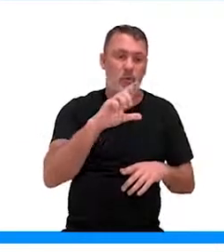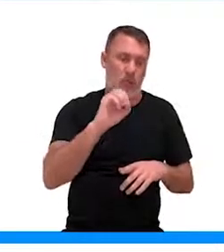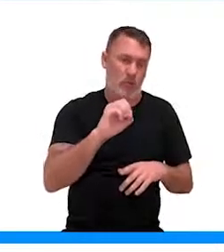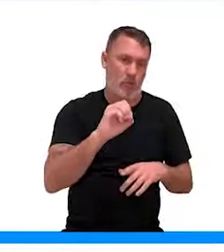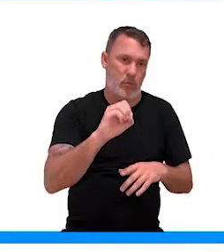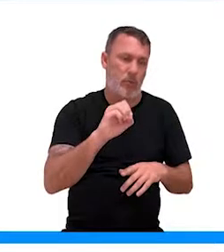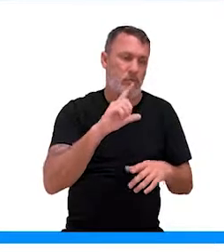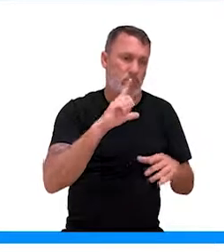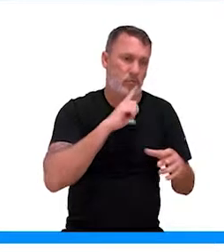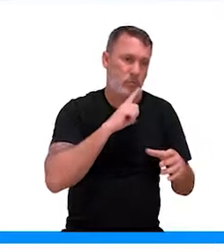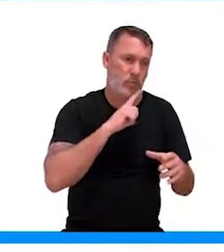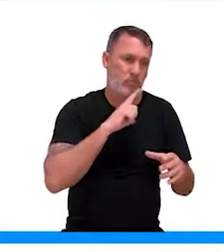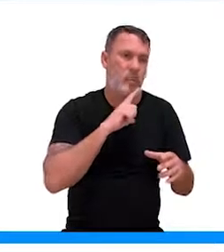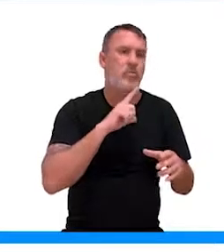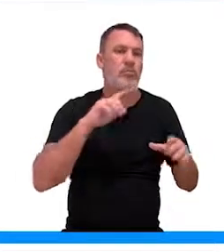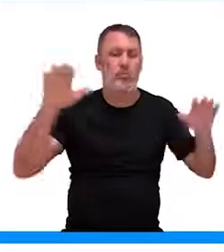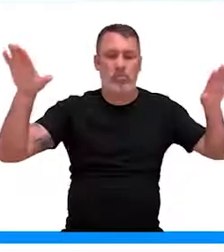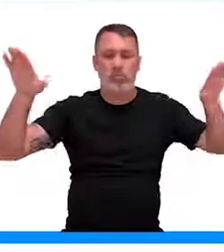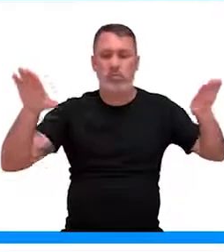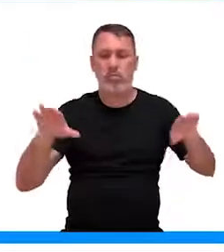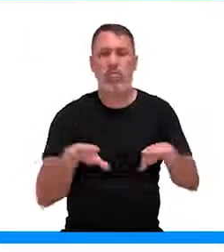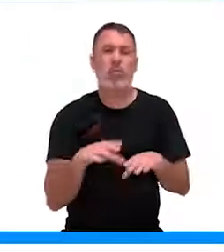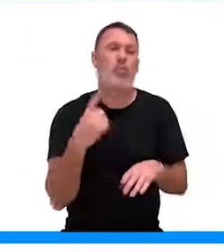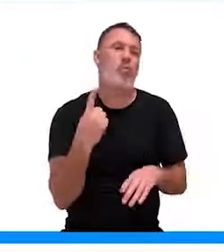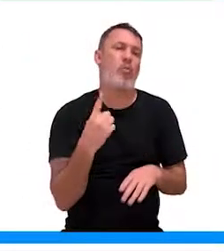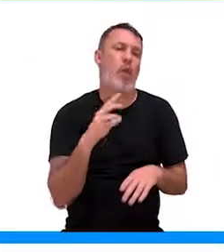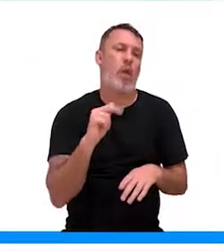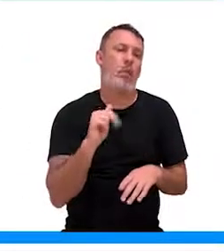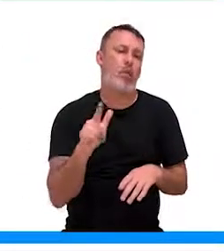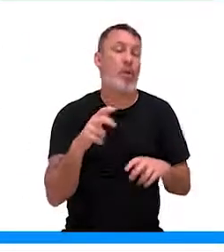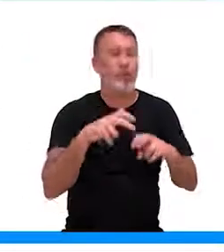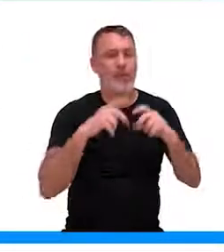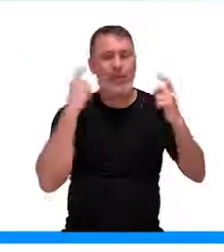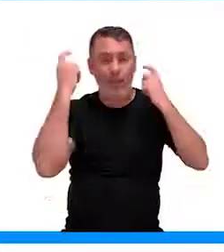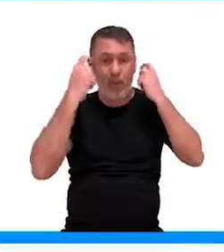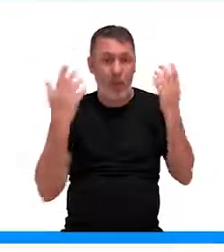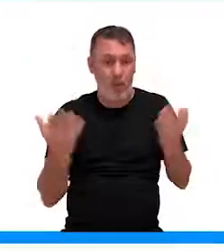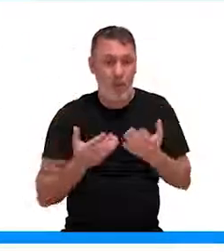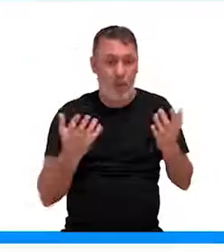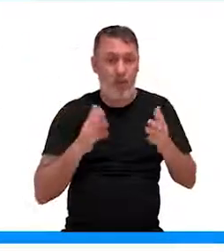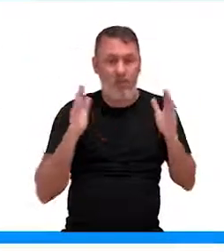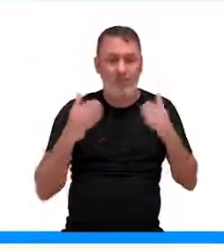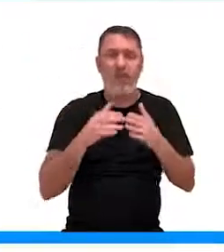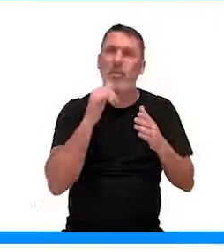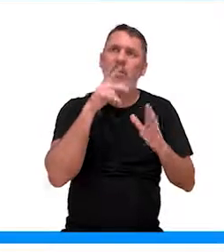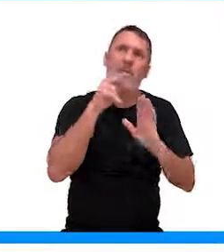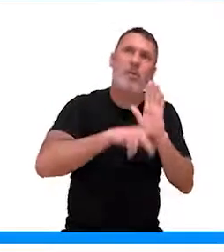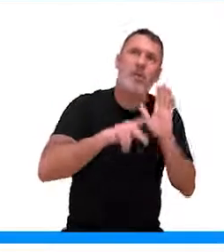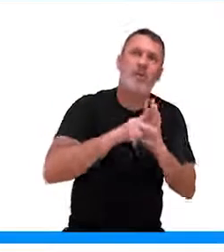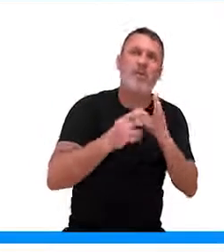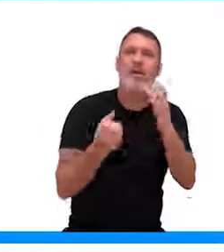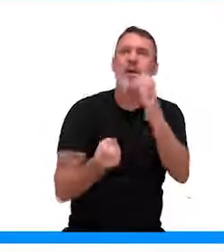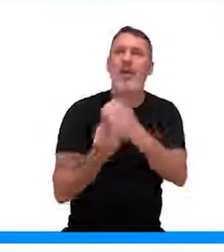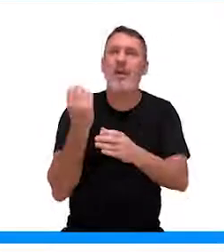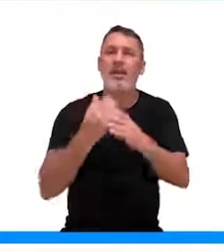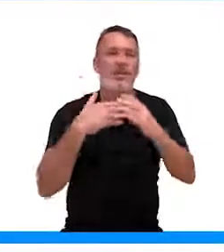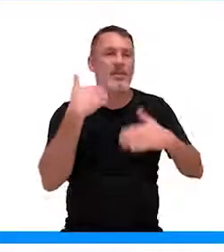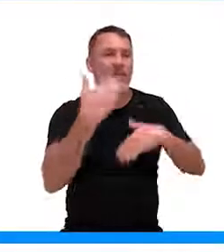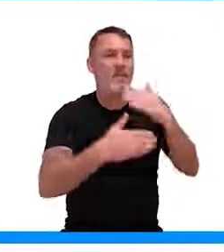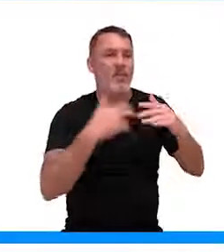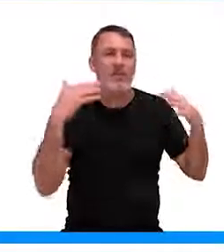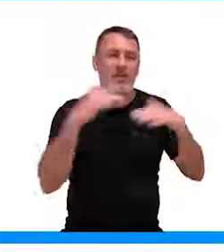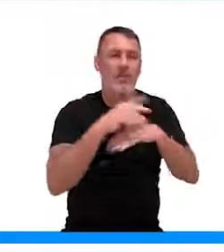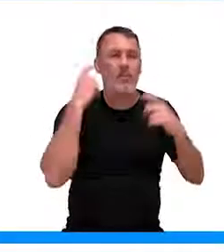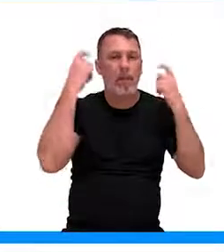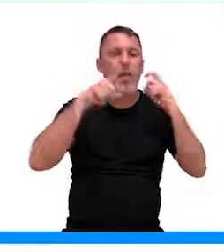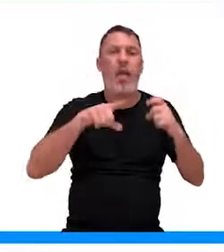direcionamento de toda a drenagem para apenas um canal. Por isso as preocupações hoje em relação a projetos desenvolvimentistas urbanos em relação